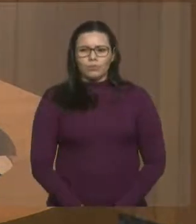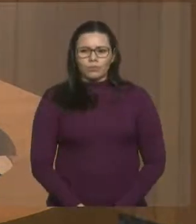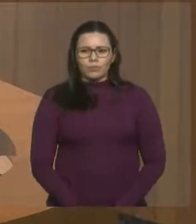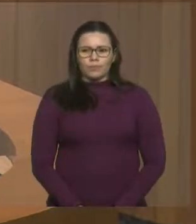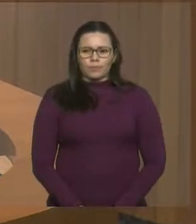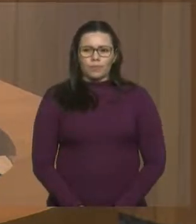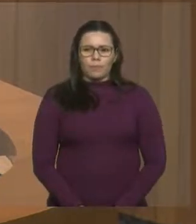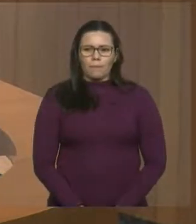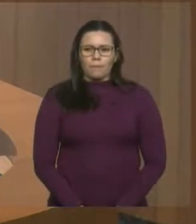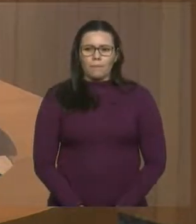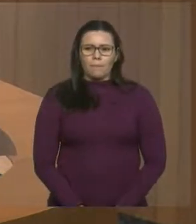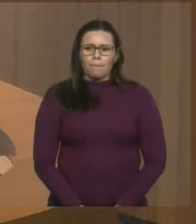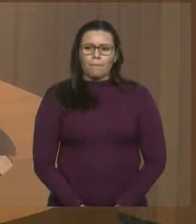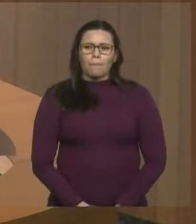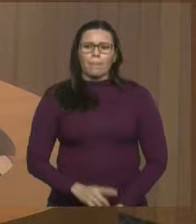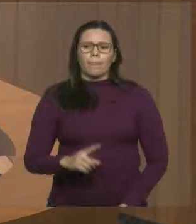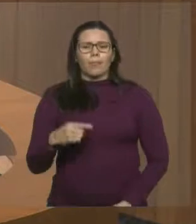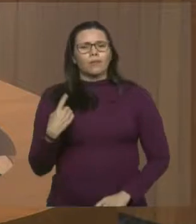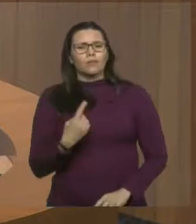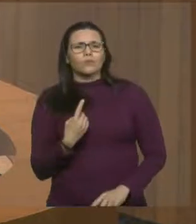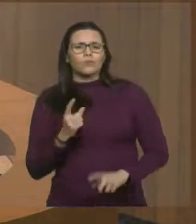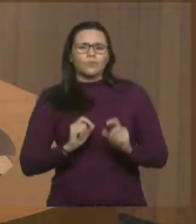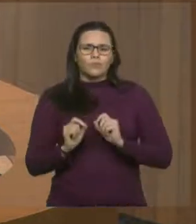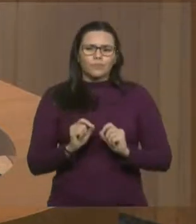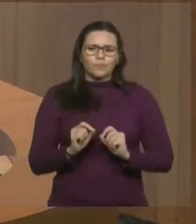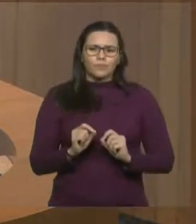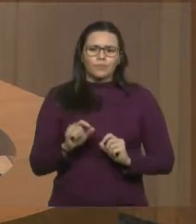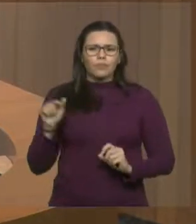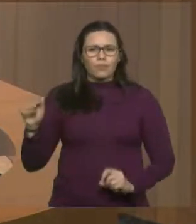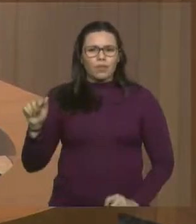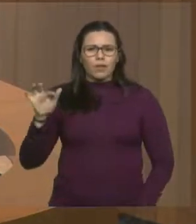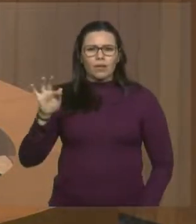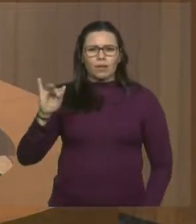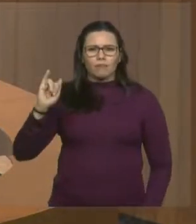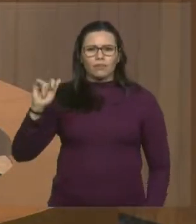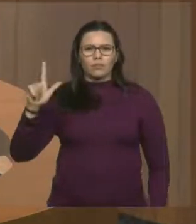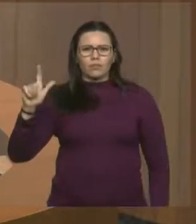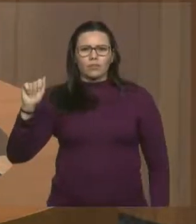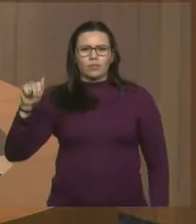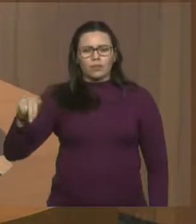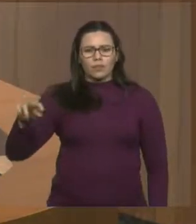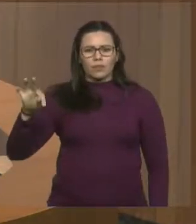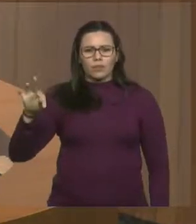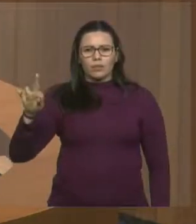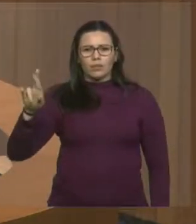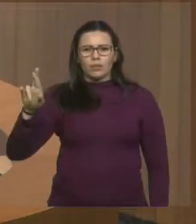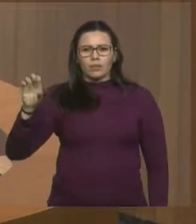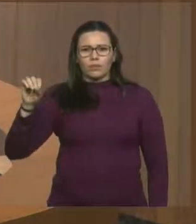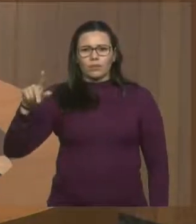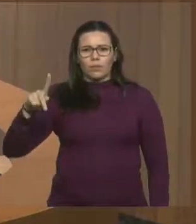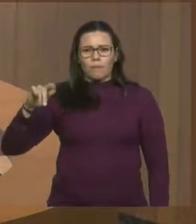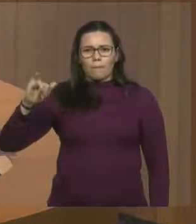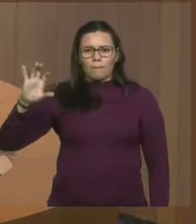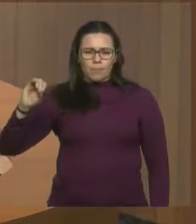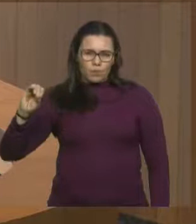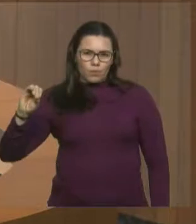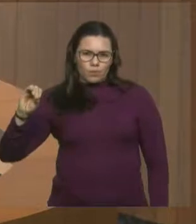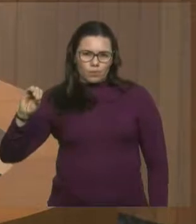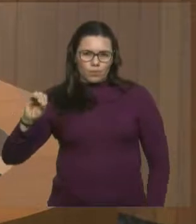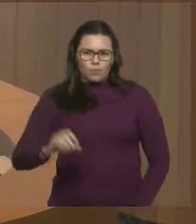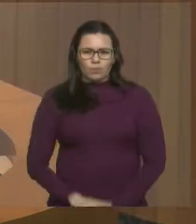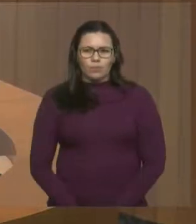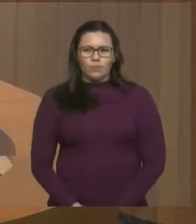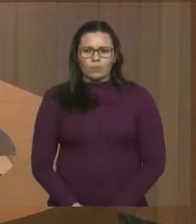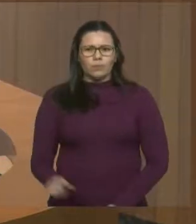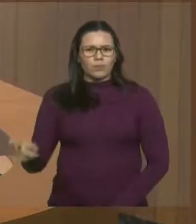para uma instituição que tem um caráter privado. Não é filantrópico, ali não tem lucro, é uma certeza que se tem. Fazer